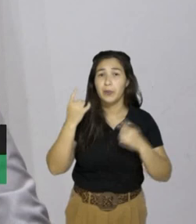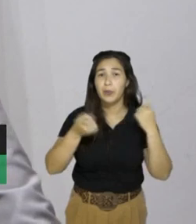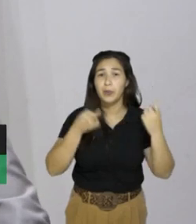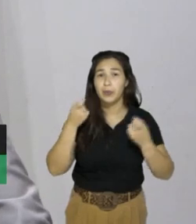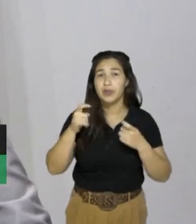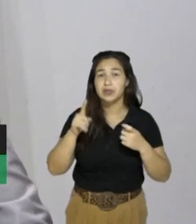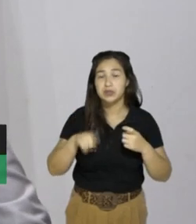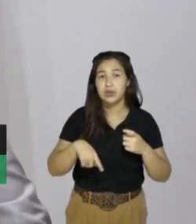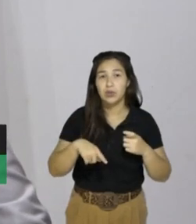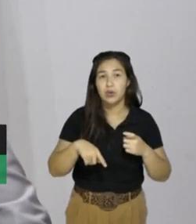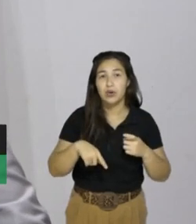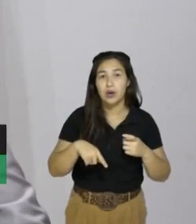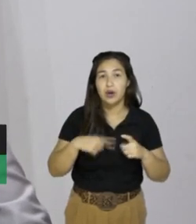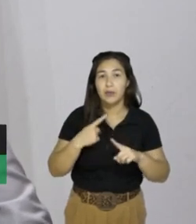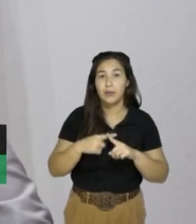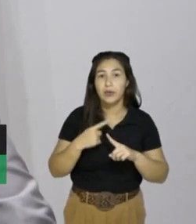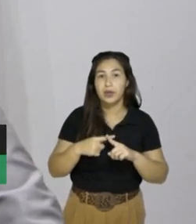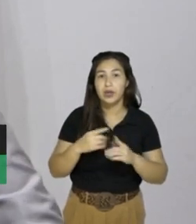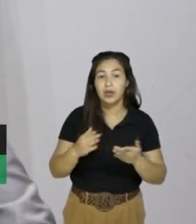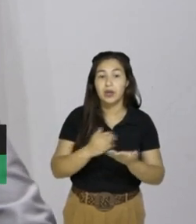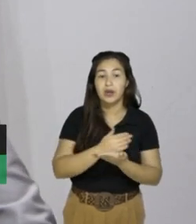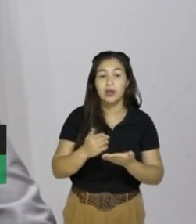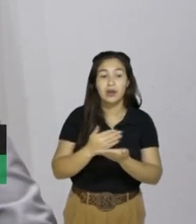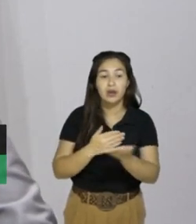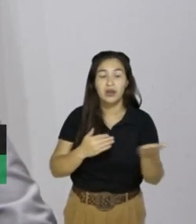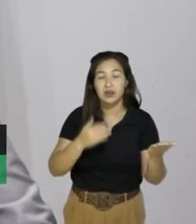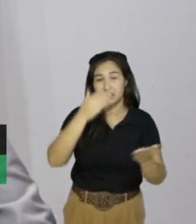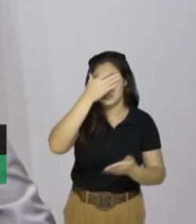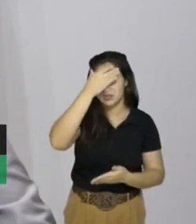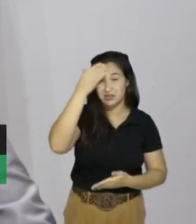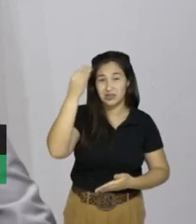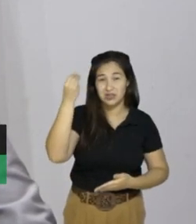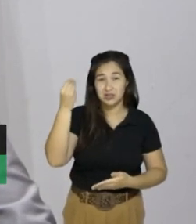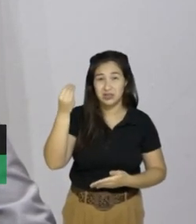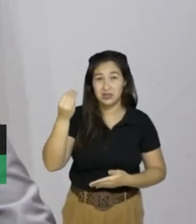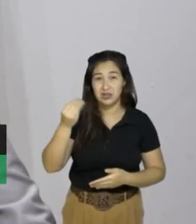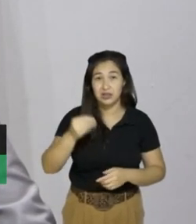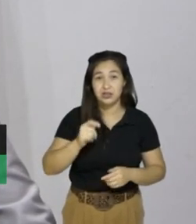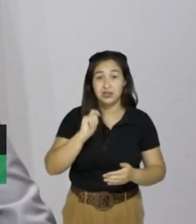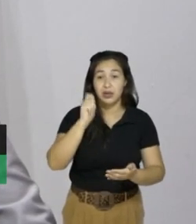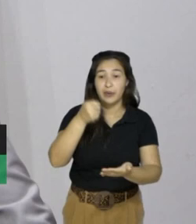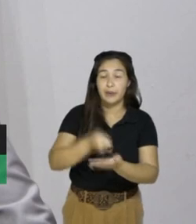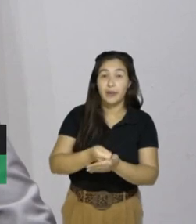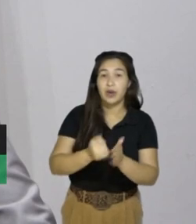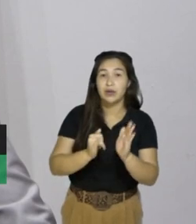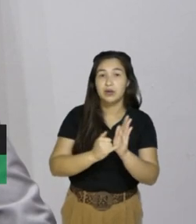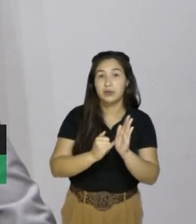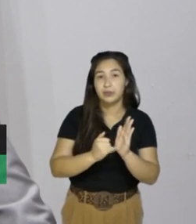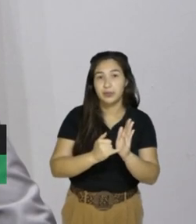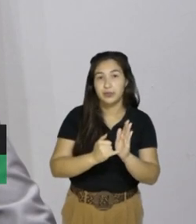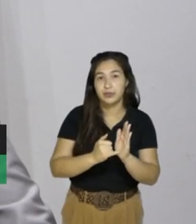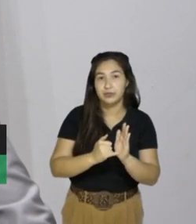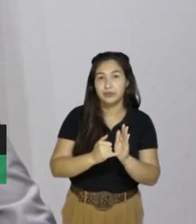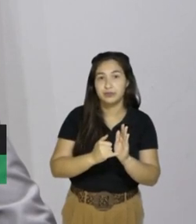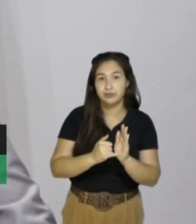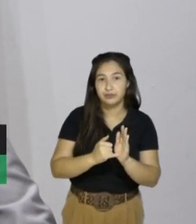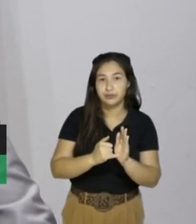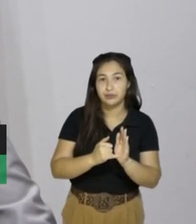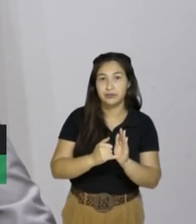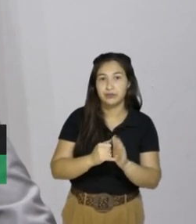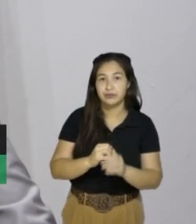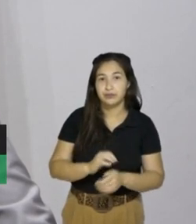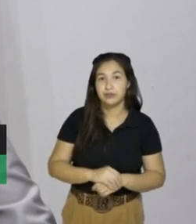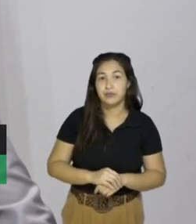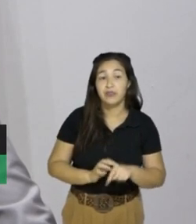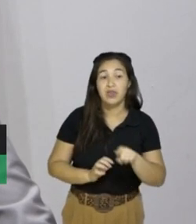como a parcela esquecida da sociedade Catarinense que é quem paga o imposto que paga o seu Imposto